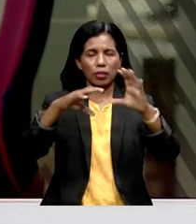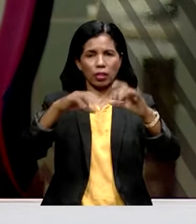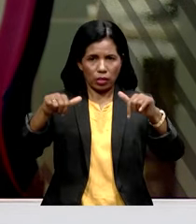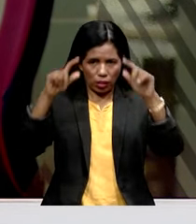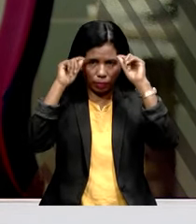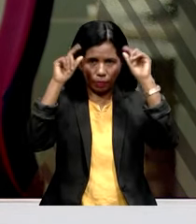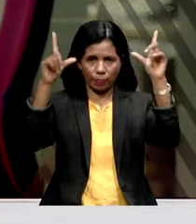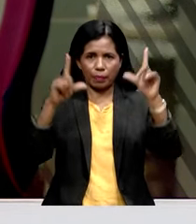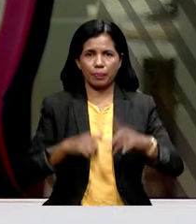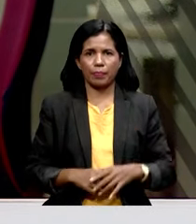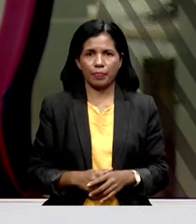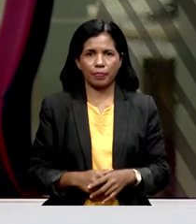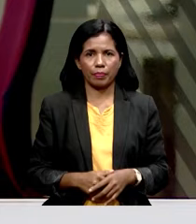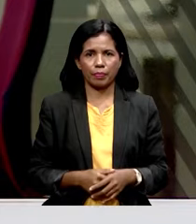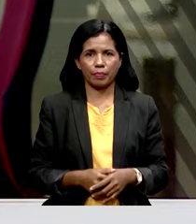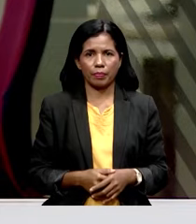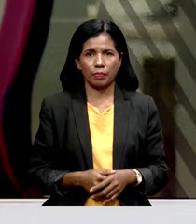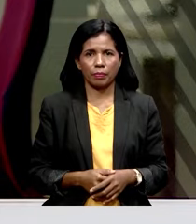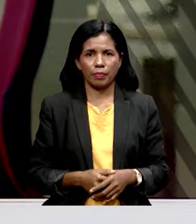Timor-Leste.